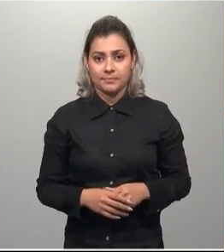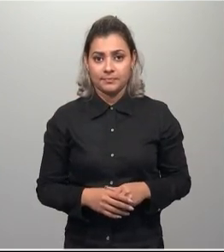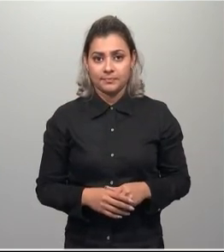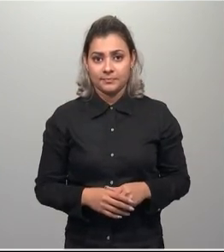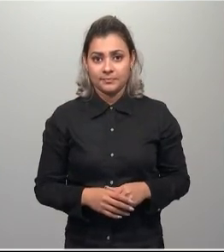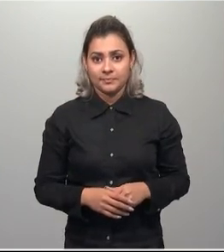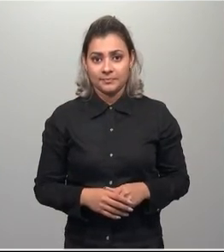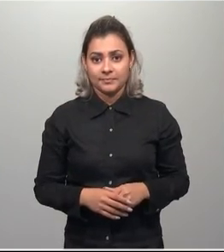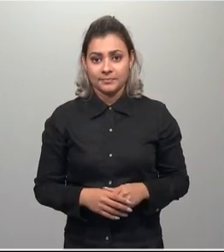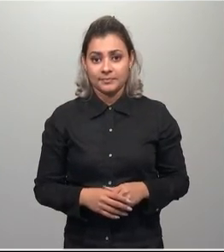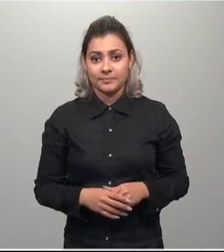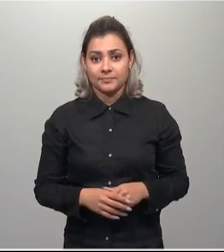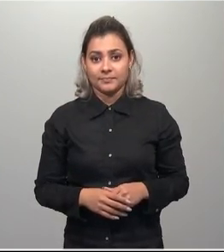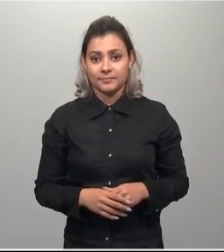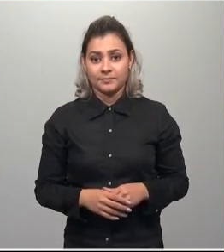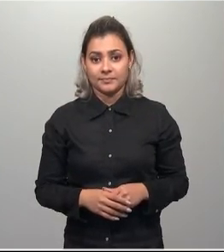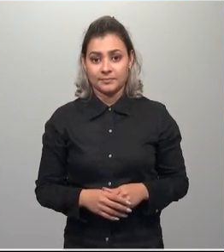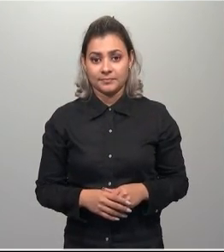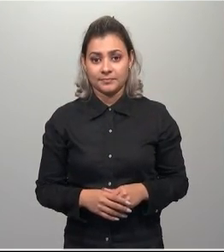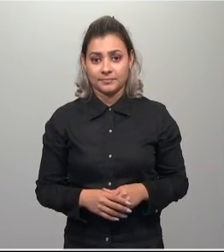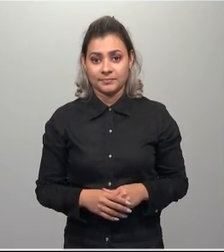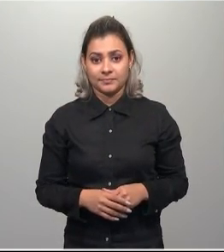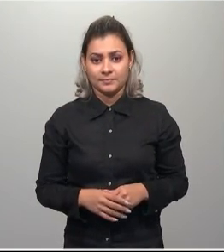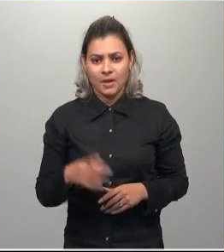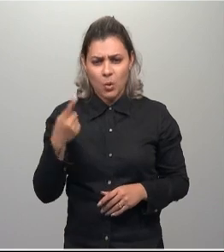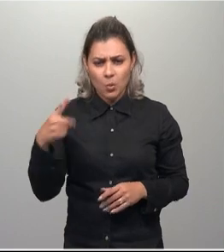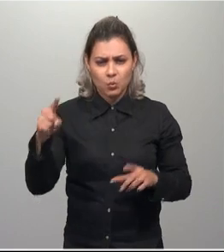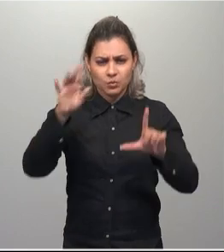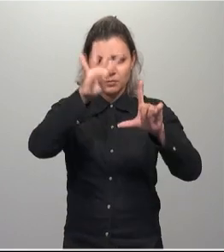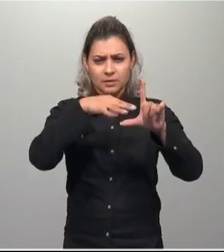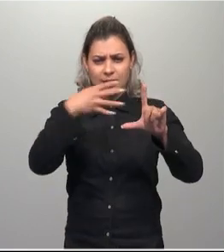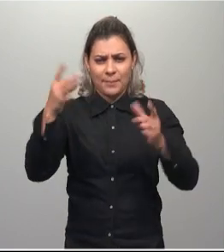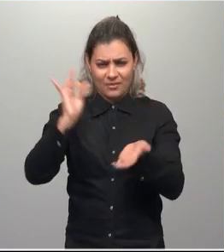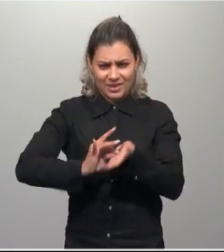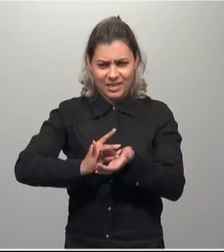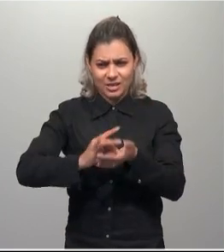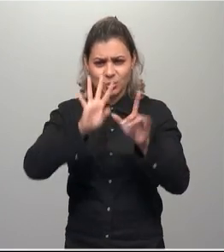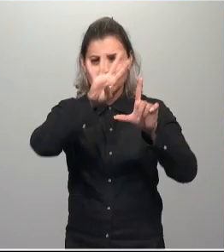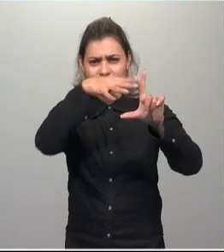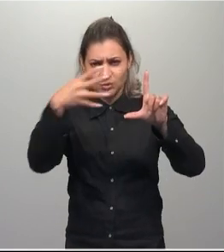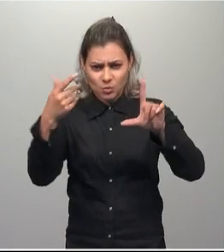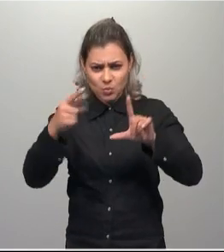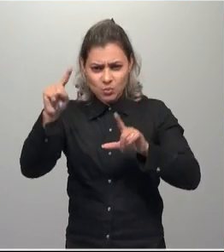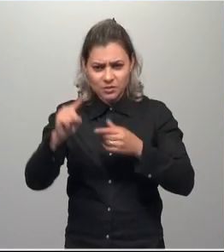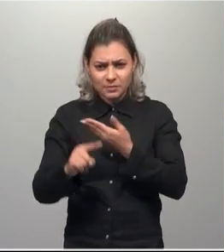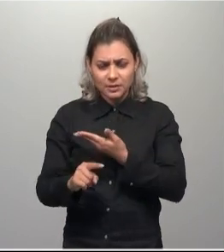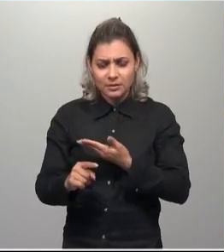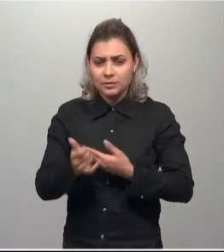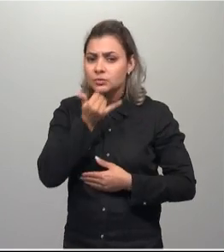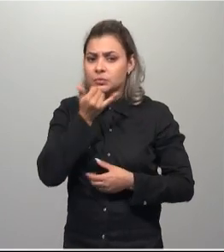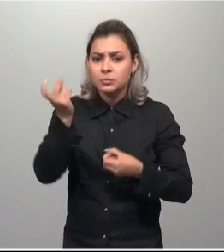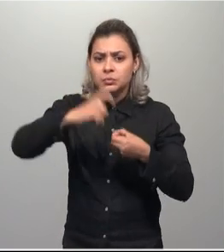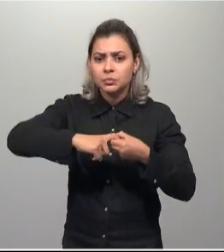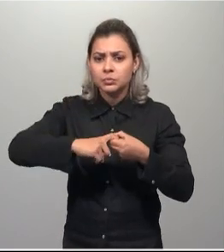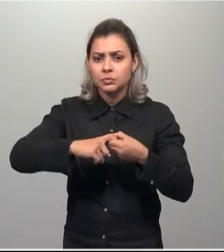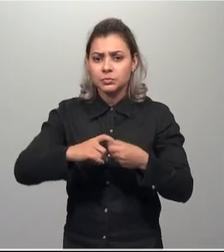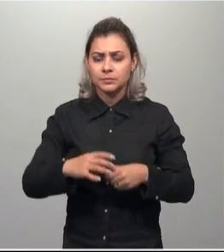a tabela a verdade a última tabela verdade essa desculpa